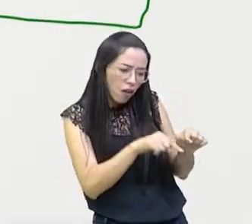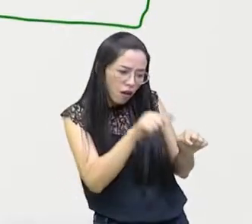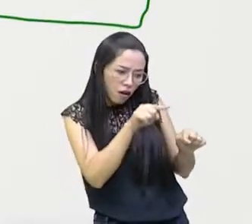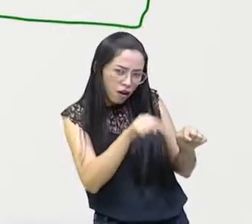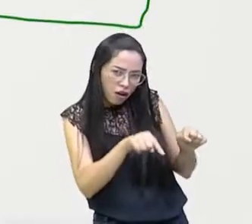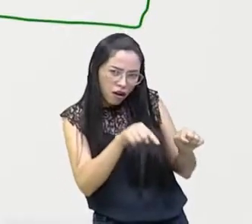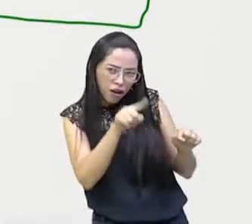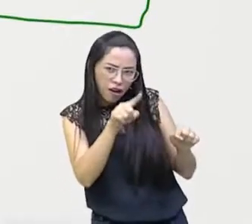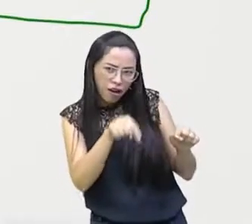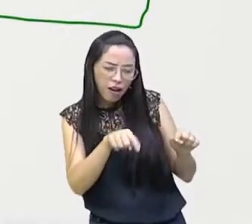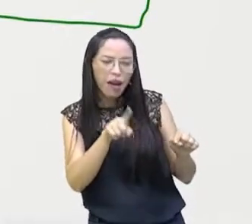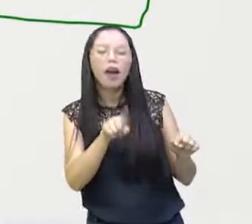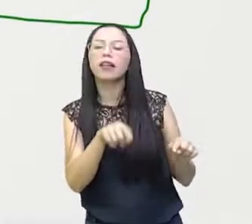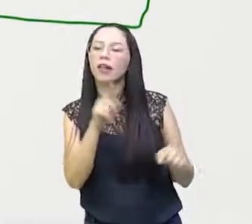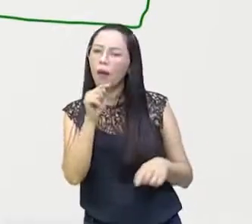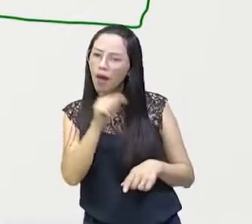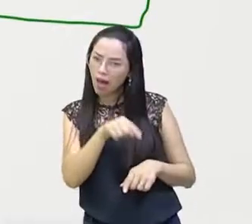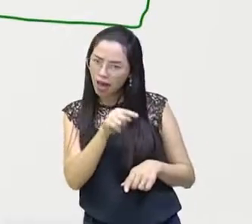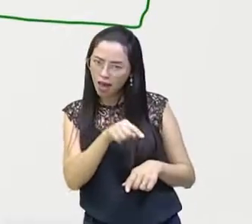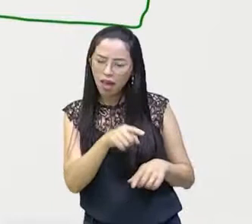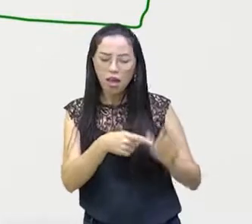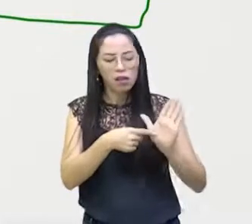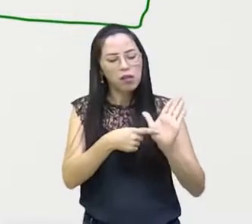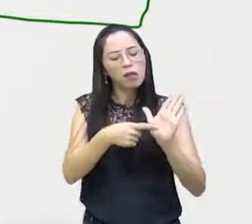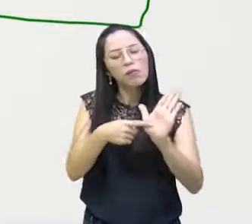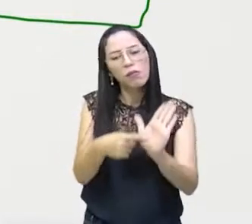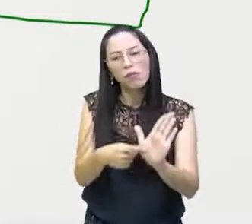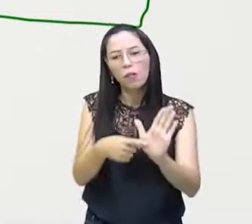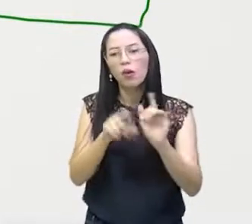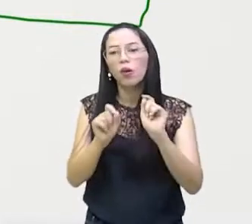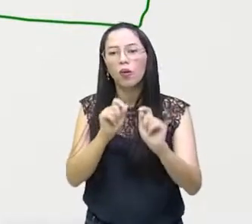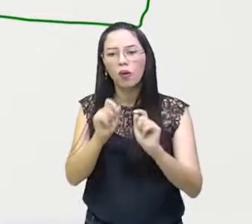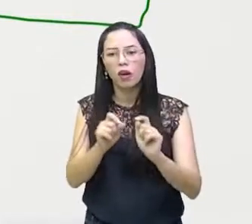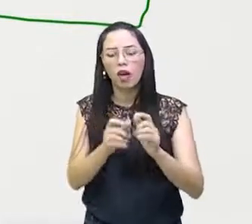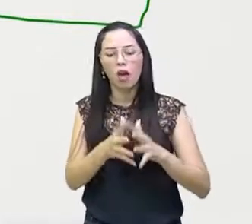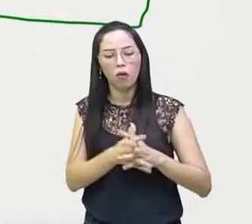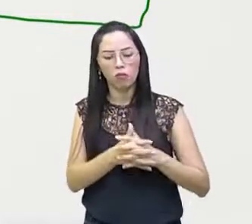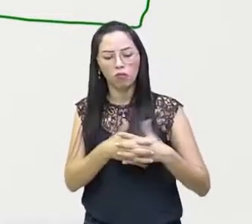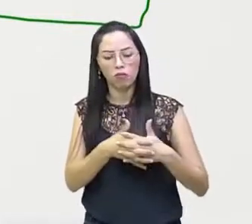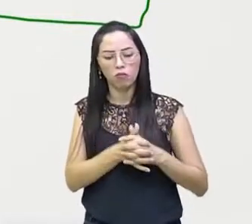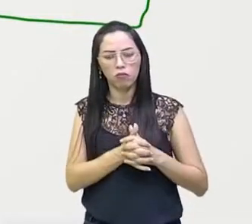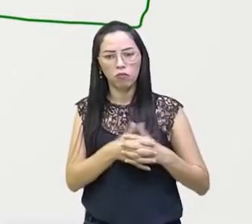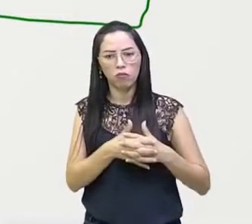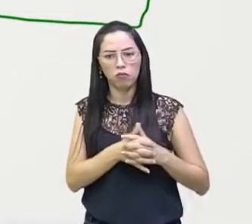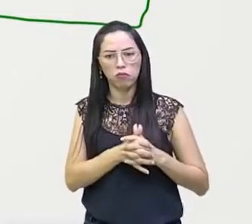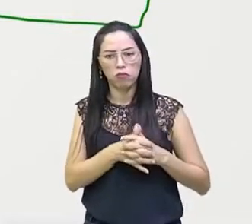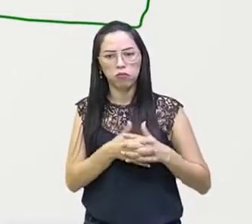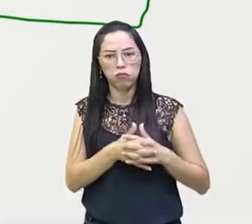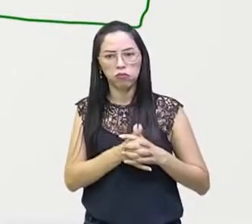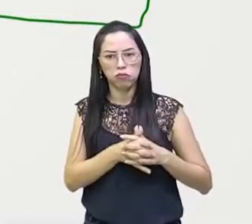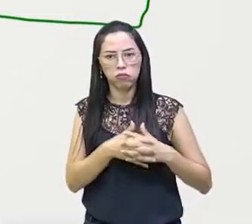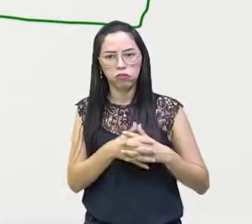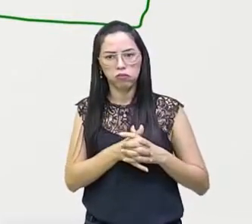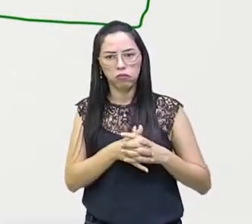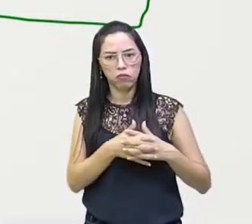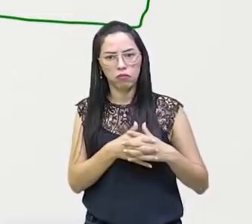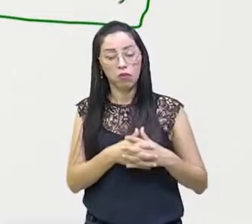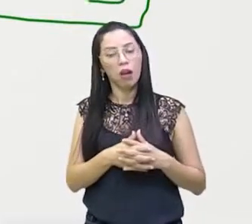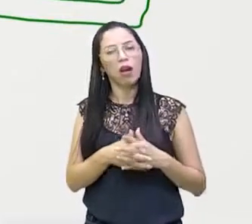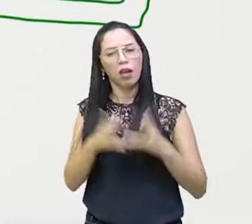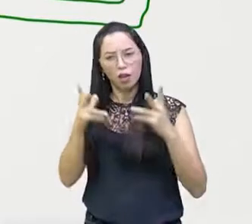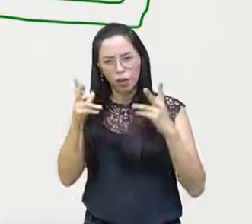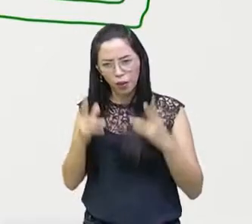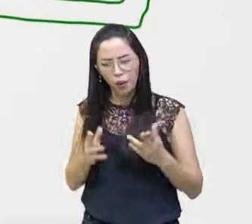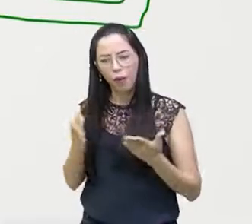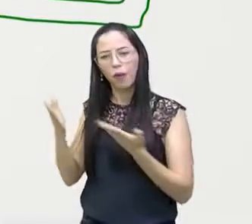esse aparelho, ele indica os batimentos cardíacos. É mais ou menos assim.